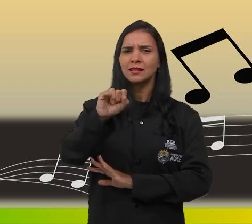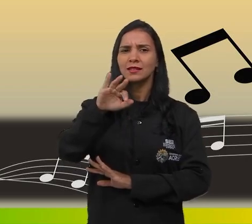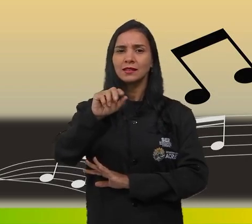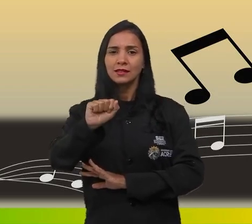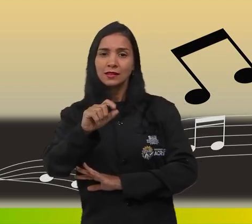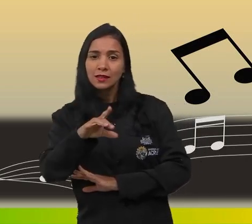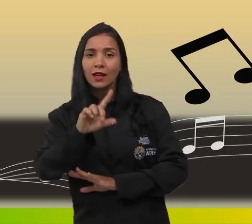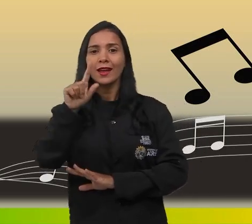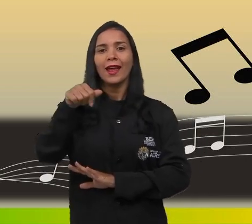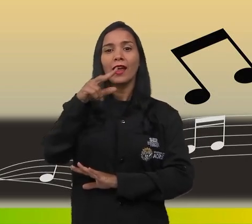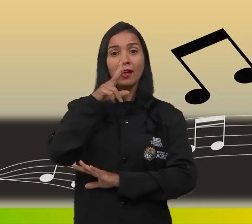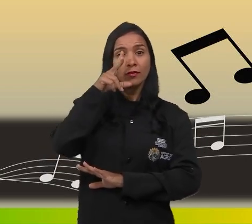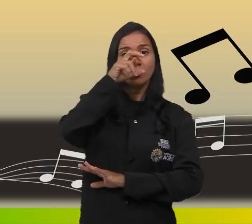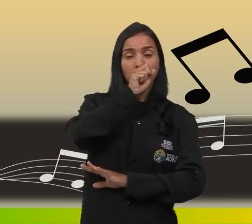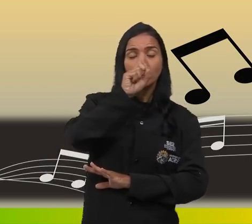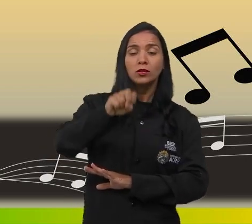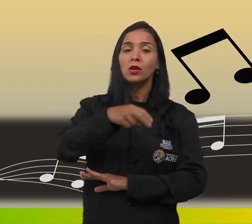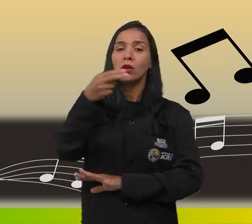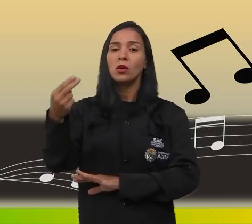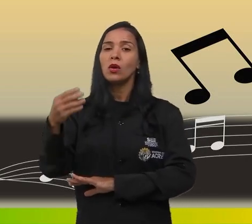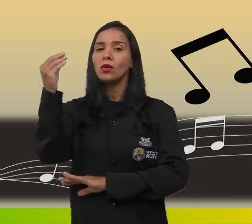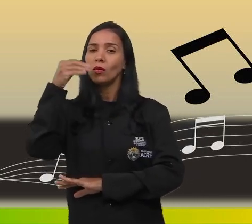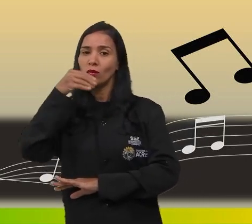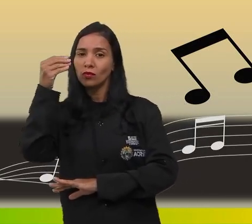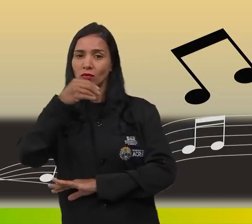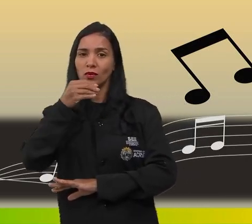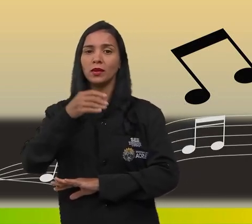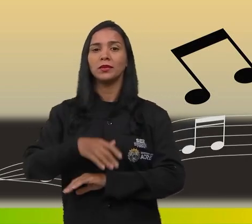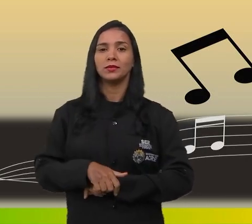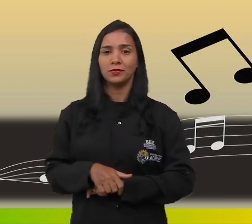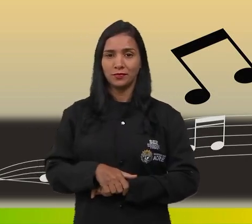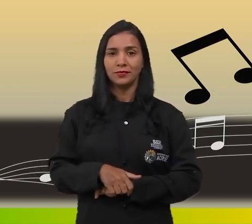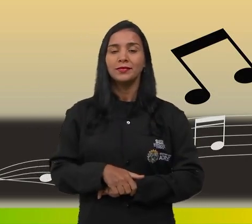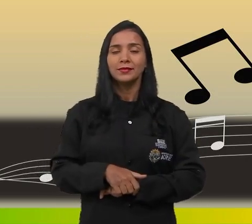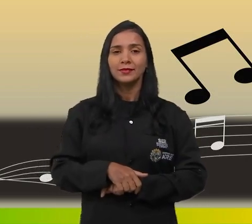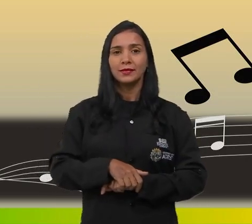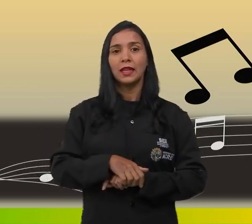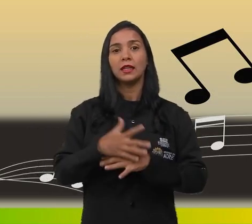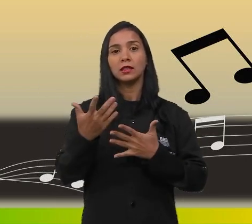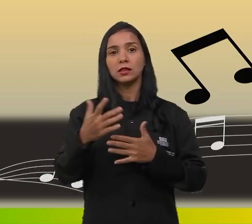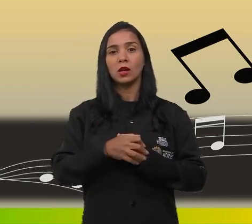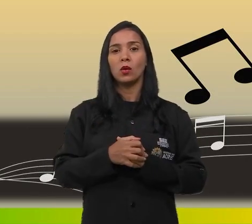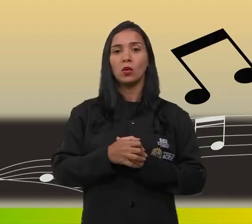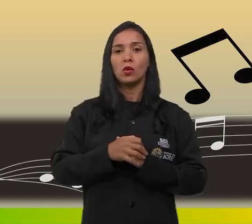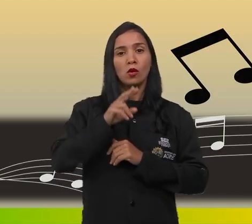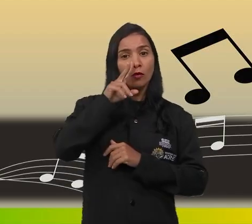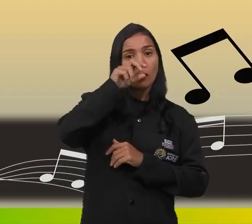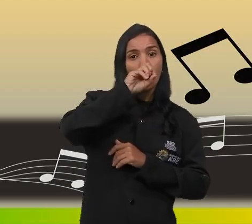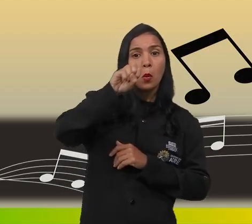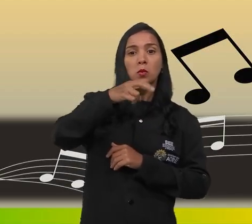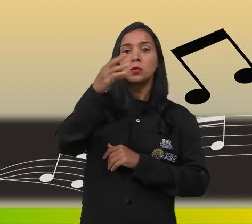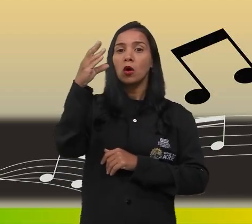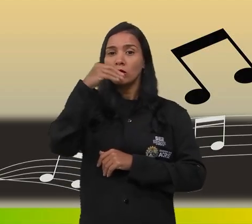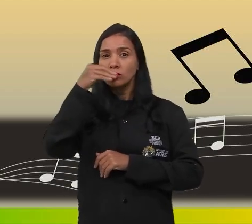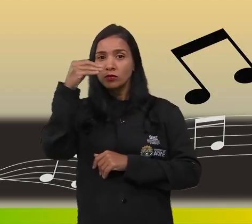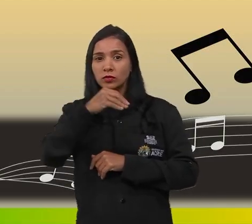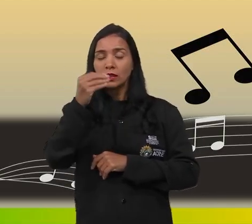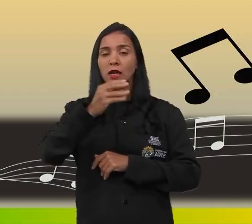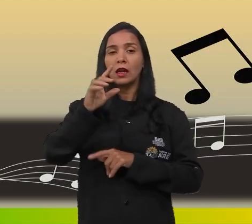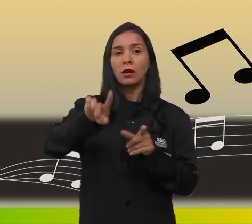forte ou fraco. A intensidade sonora ou dinâmica modula a expressividade